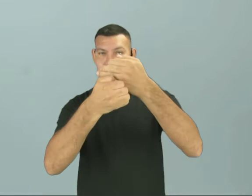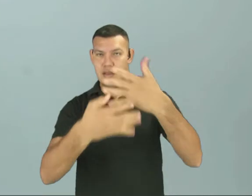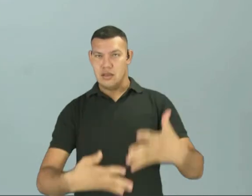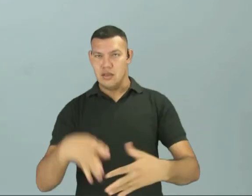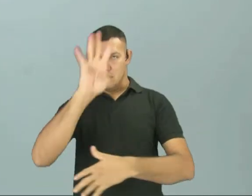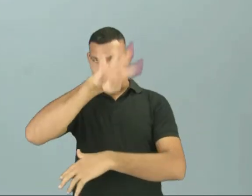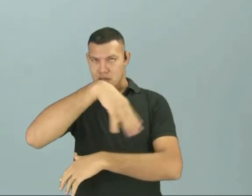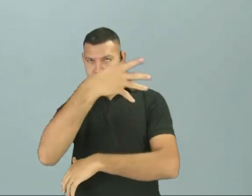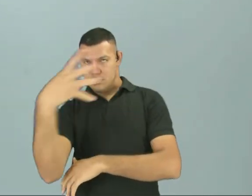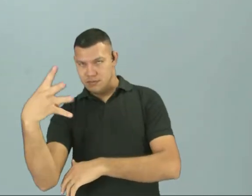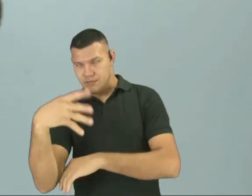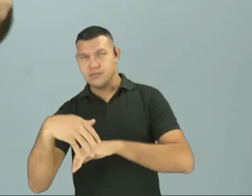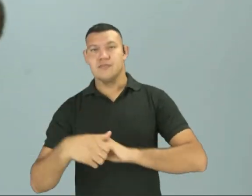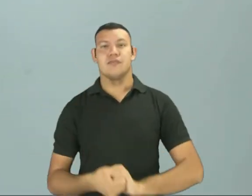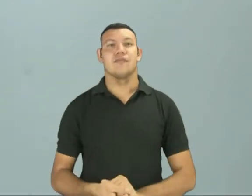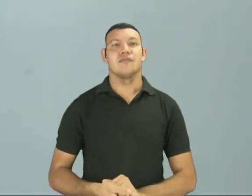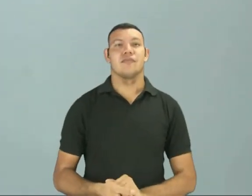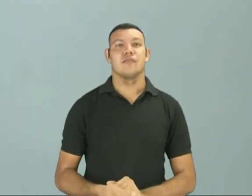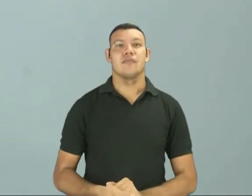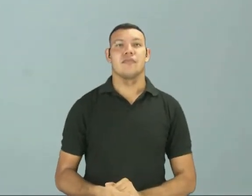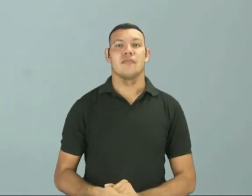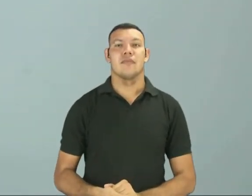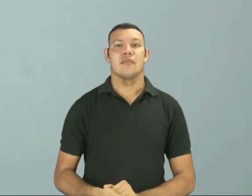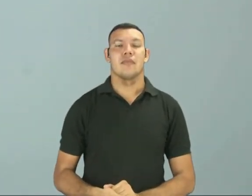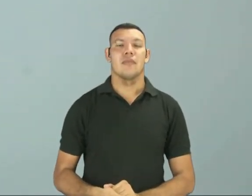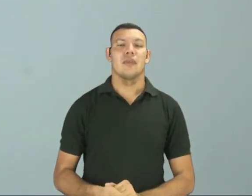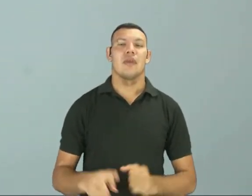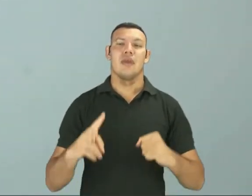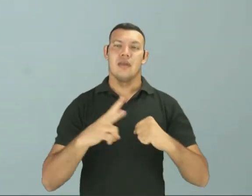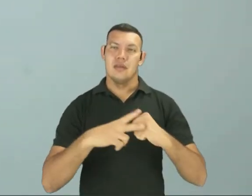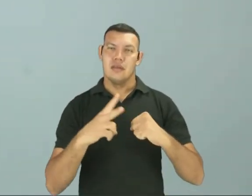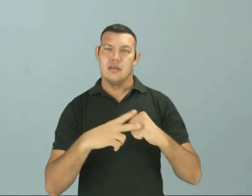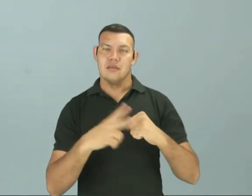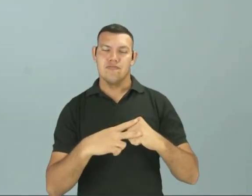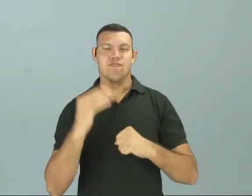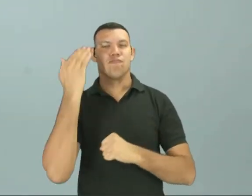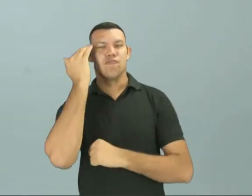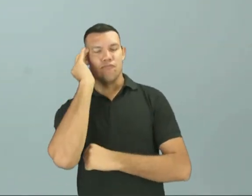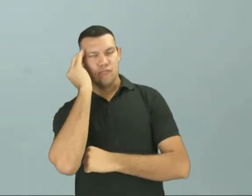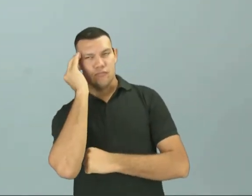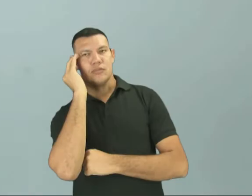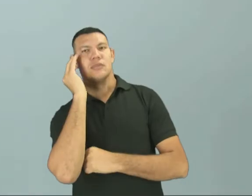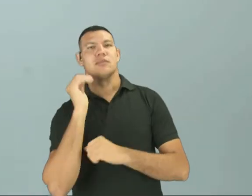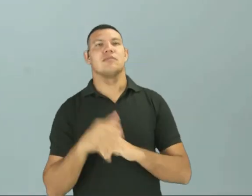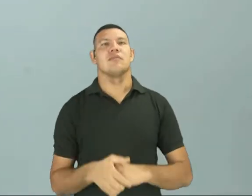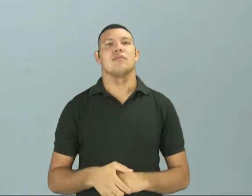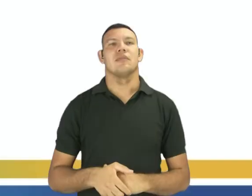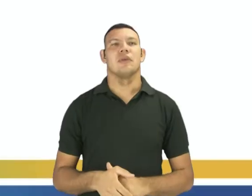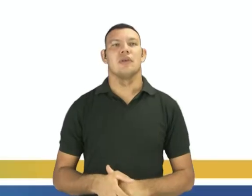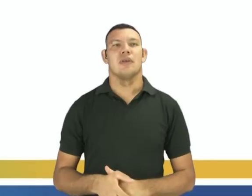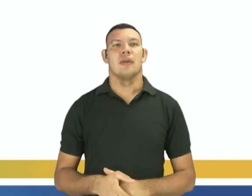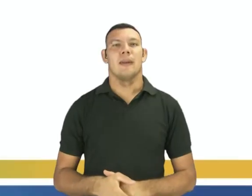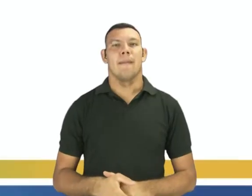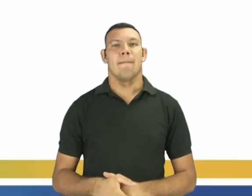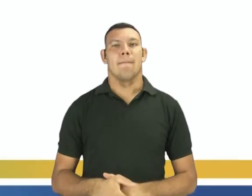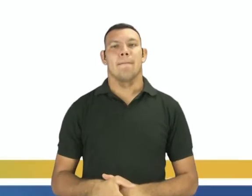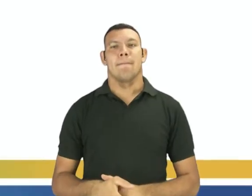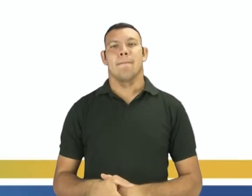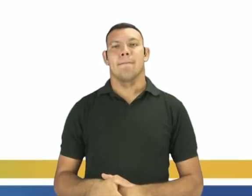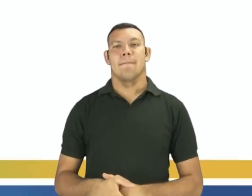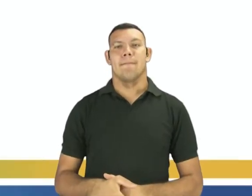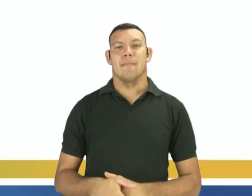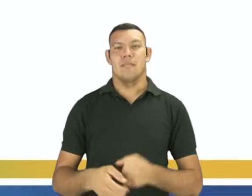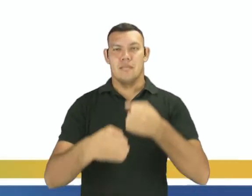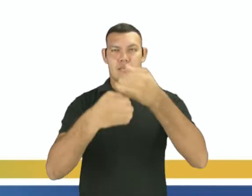verbos para você entender melhor dessa distinção entre gerúndio e infinitivo. Na lista 1, eu